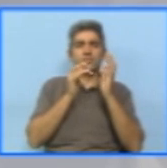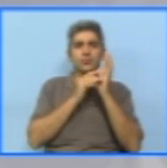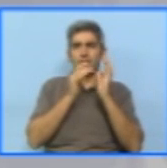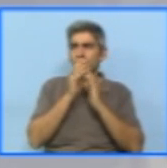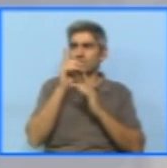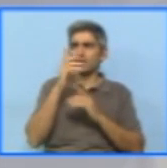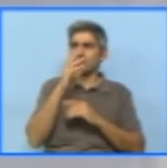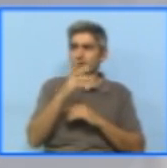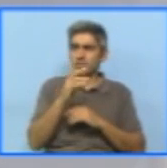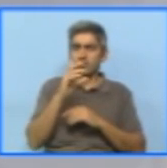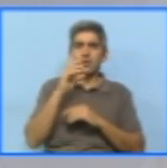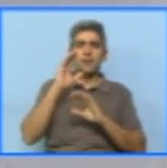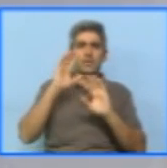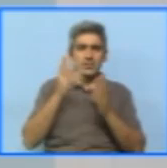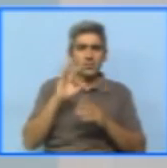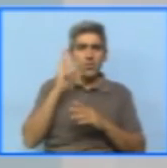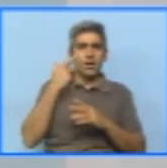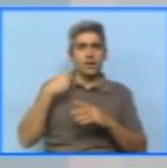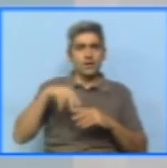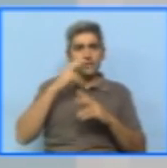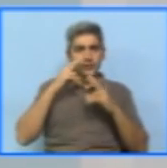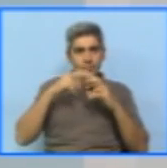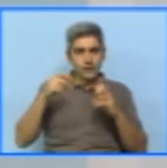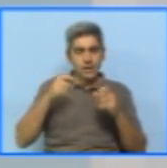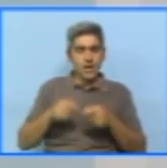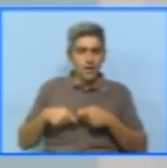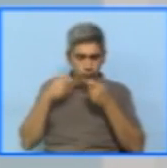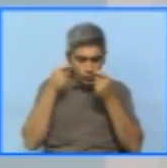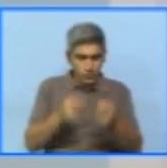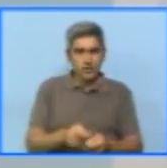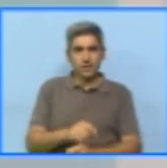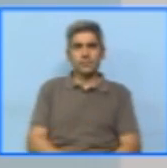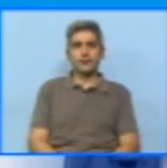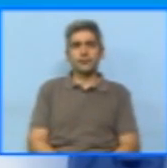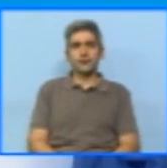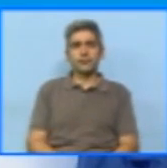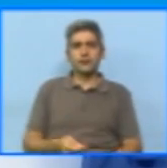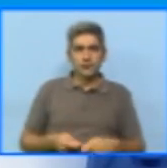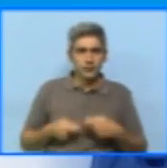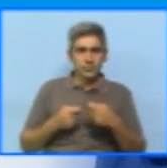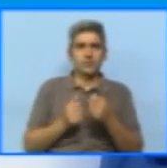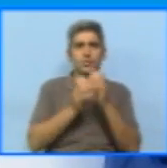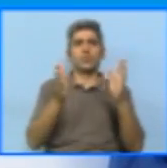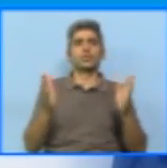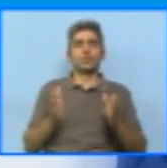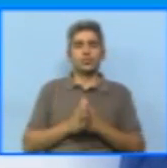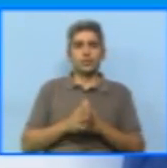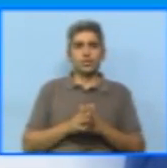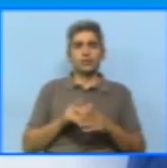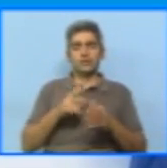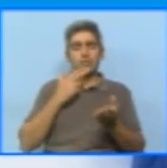é preciso, quando o descobrimos, apostar, investir tudo